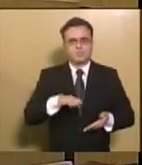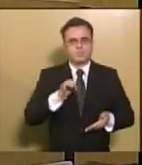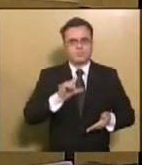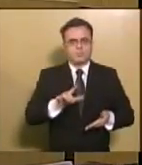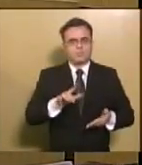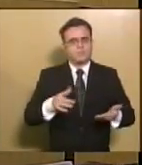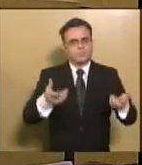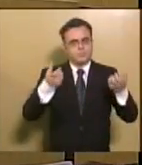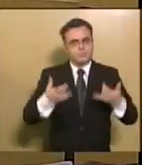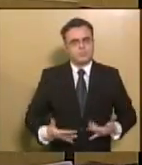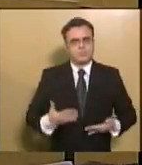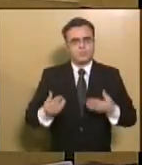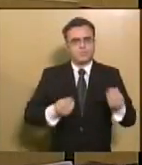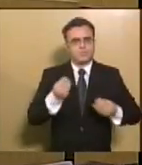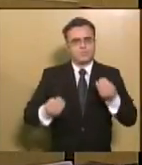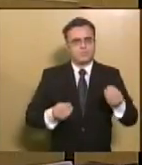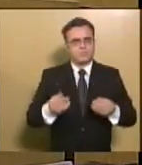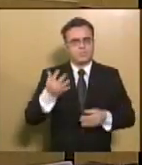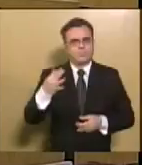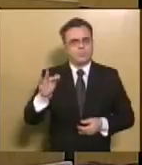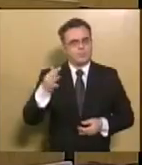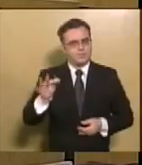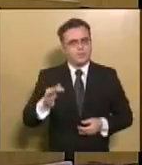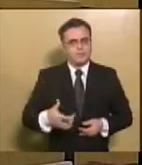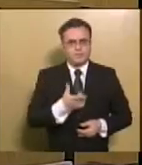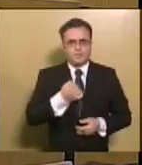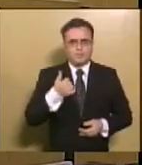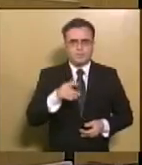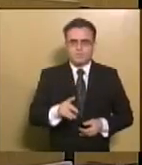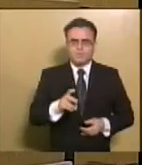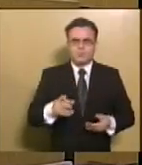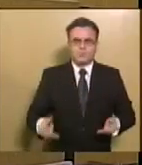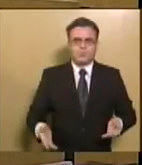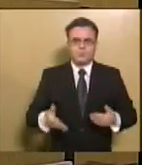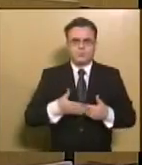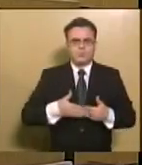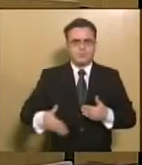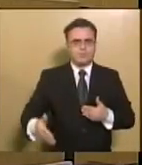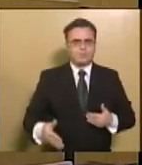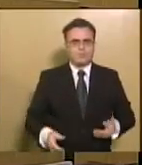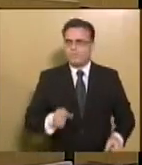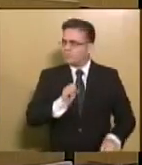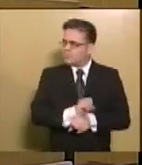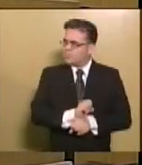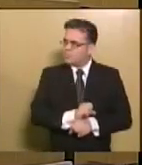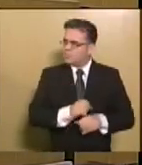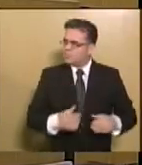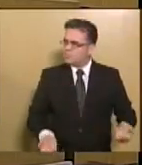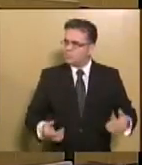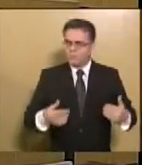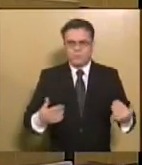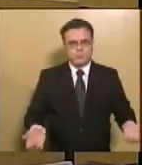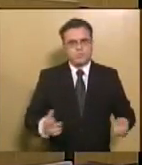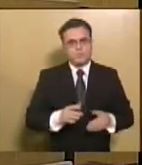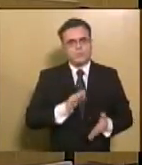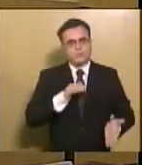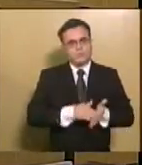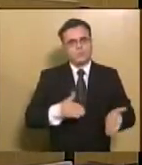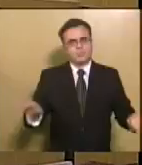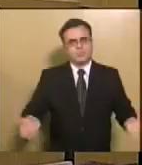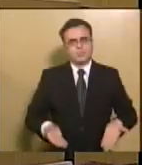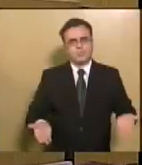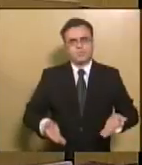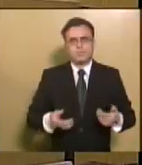recordo de um, que é de fevereiro de 2015, que infelizmente não andou e até hoje eu não sei